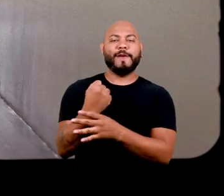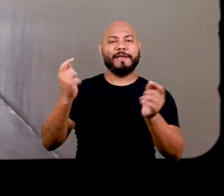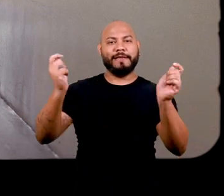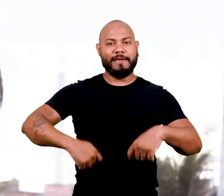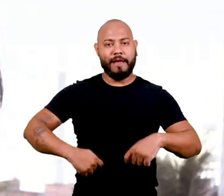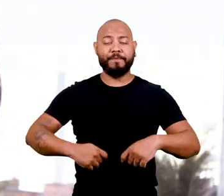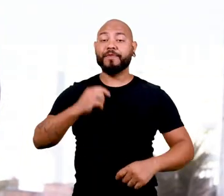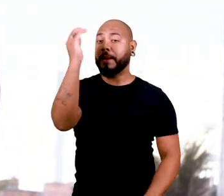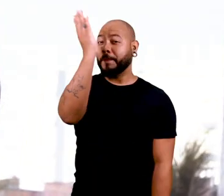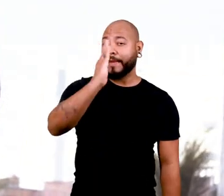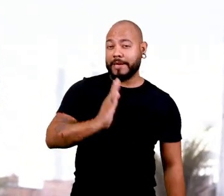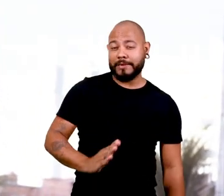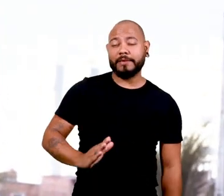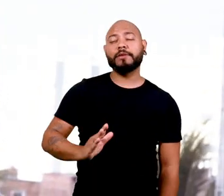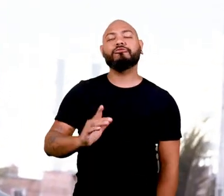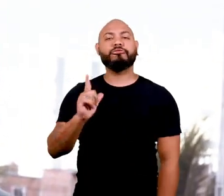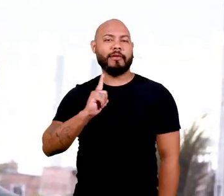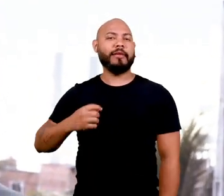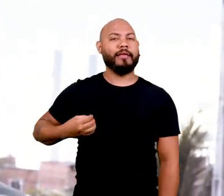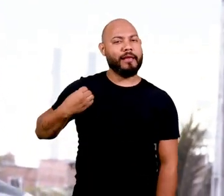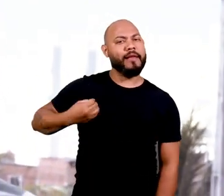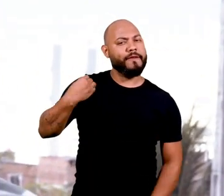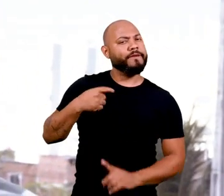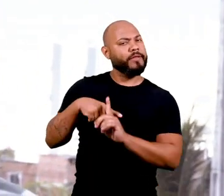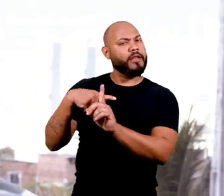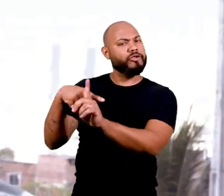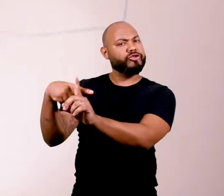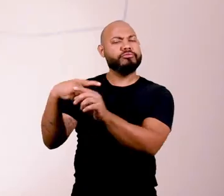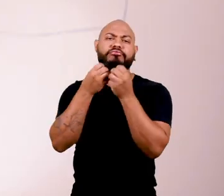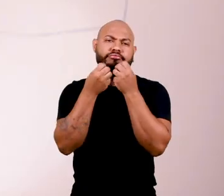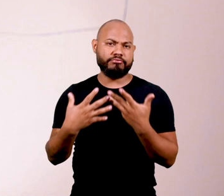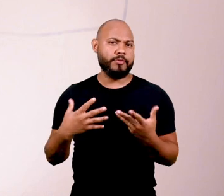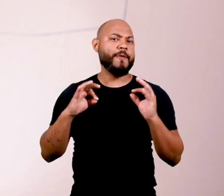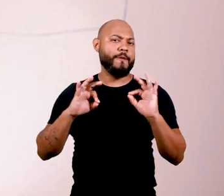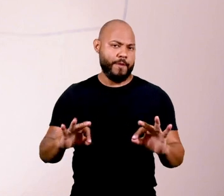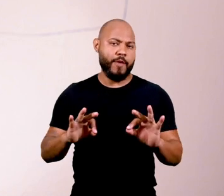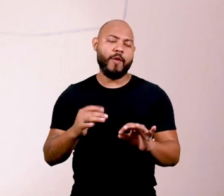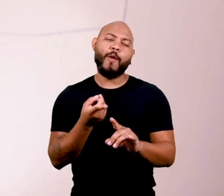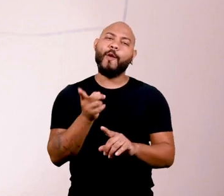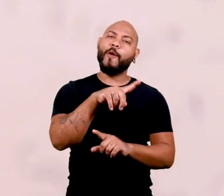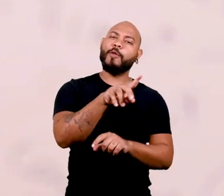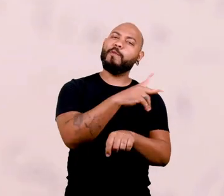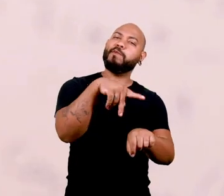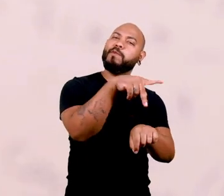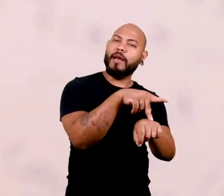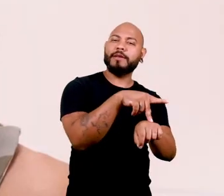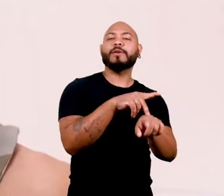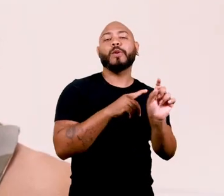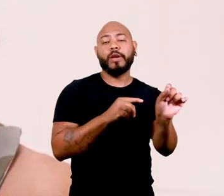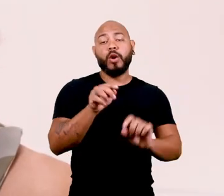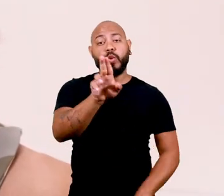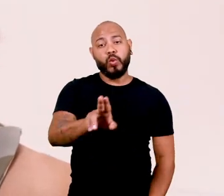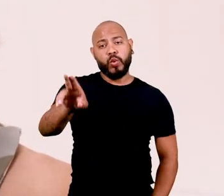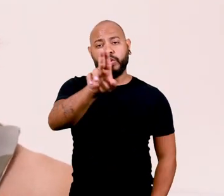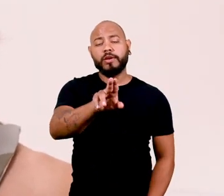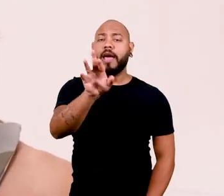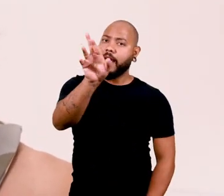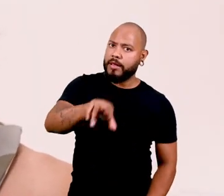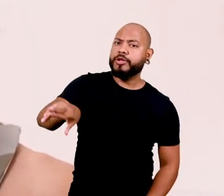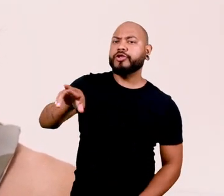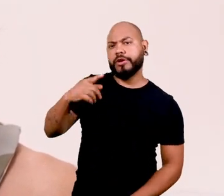A gente aqui no Brasil tem uma vantagem, até eu diria, com relação a outros países, é que a gente tem o uso religioso da